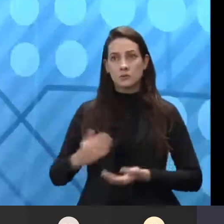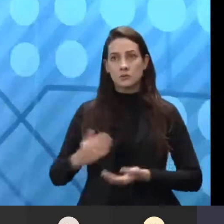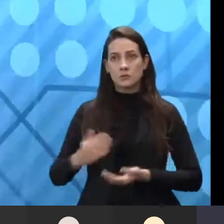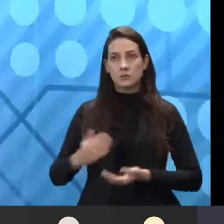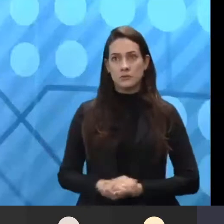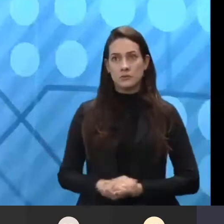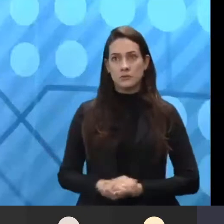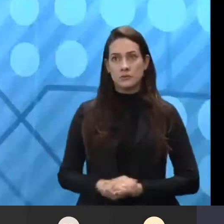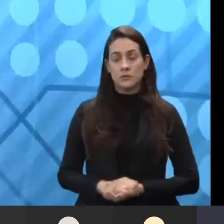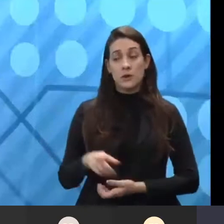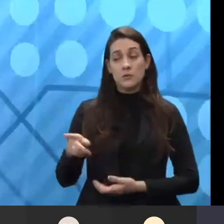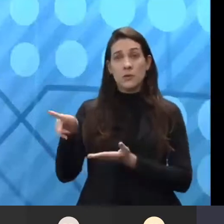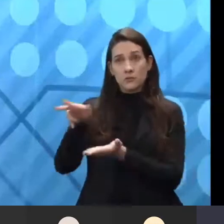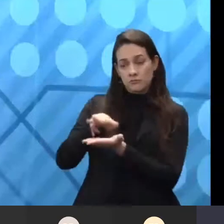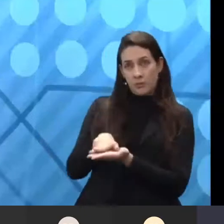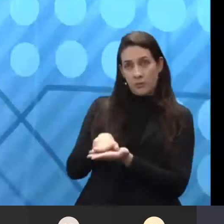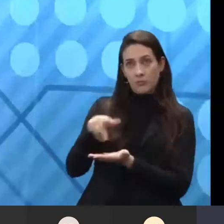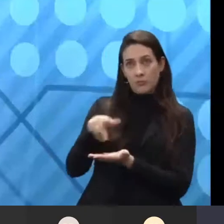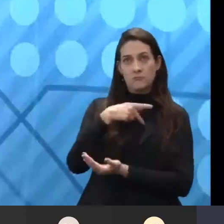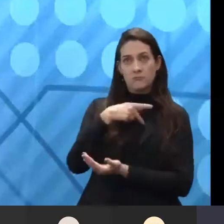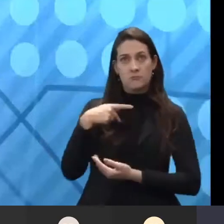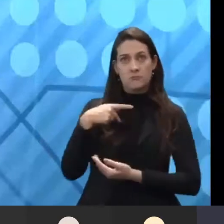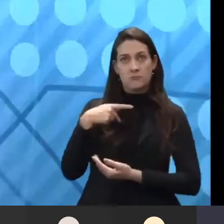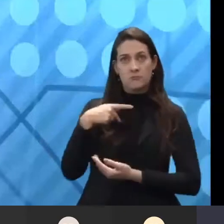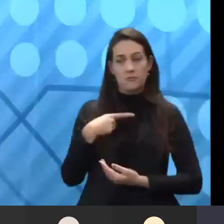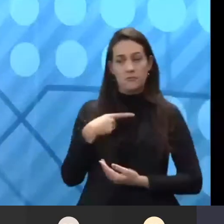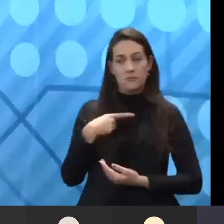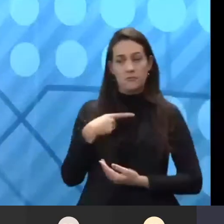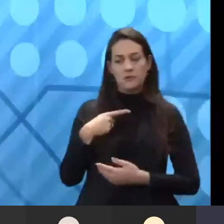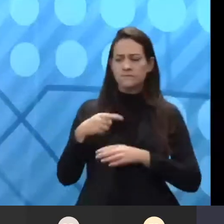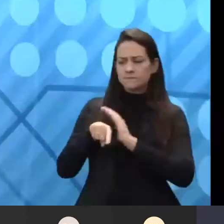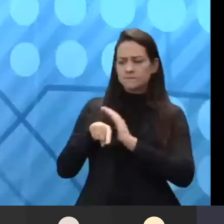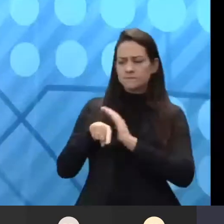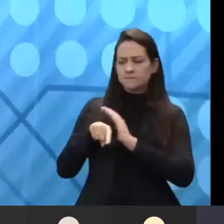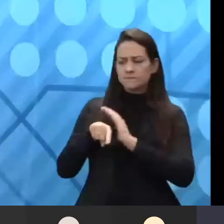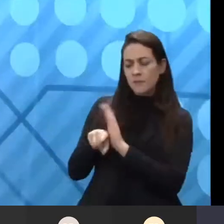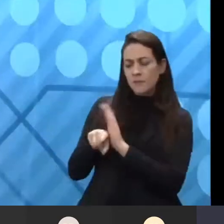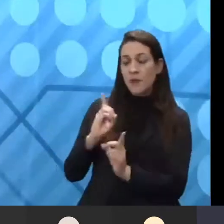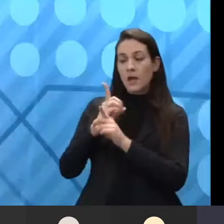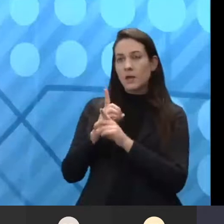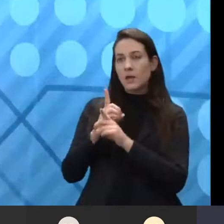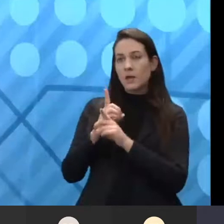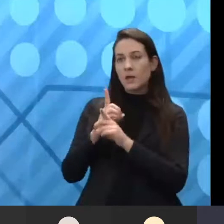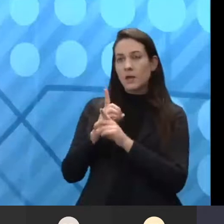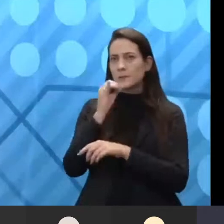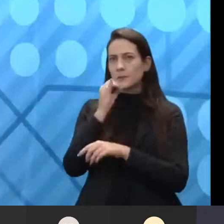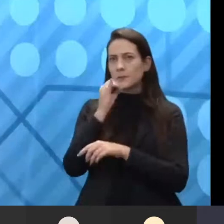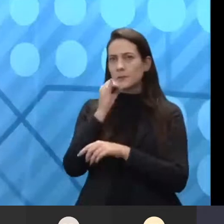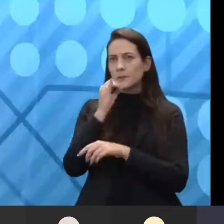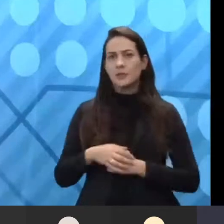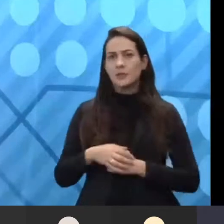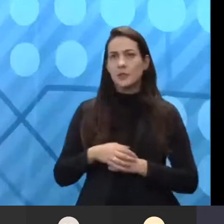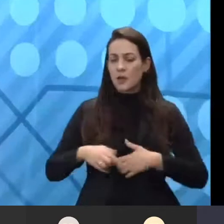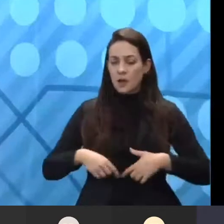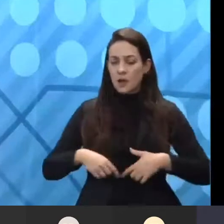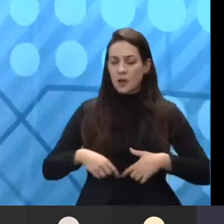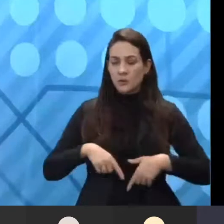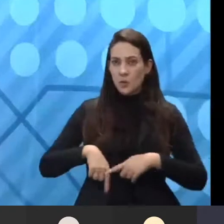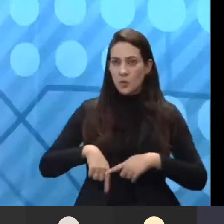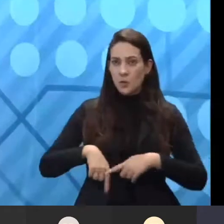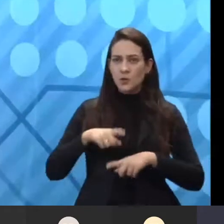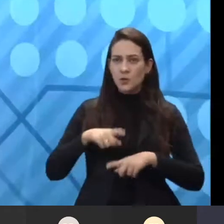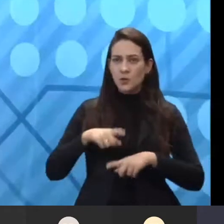infecção trato urinário. Quando ele apresenta ali os sintomas da infecção trato urinário, que são dor urinária, o incômodo, a disúria, o